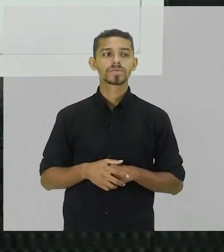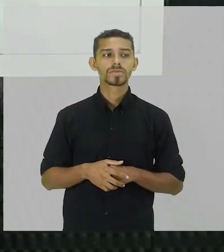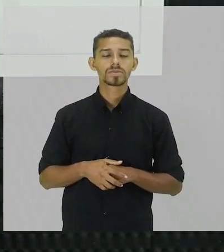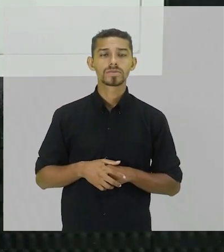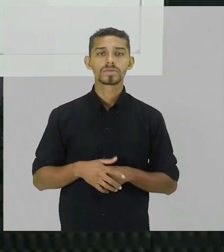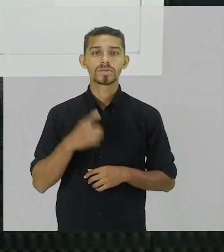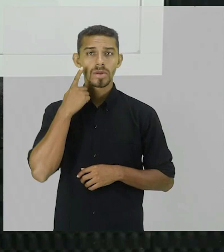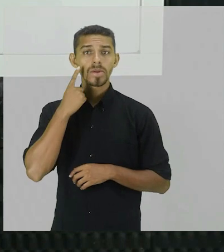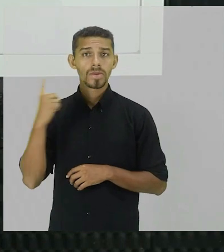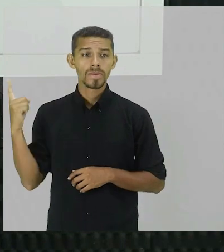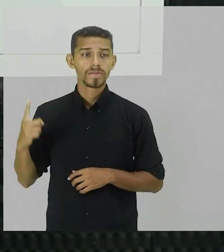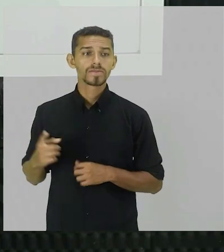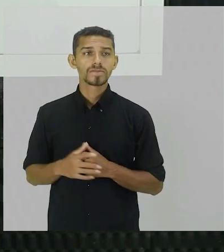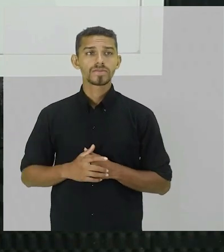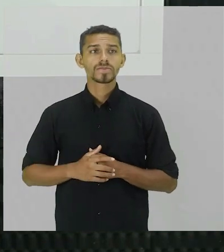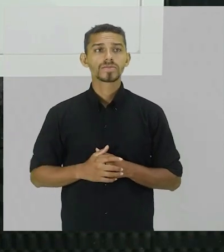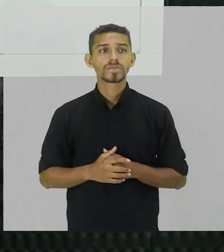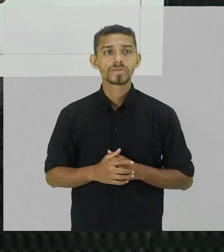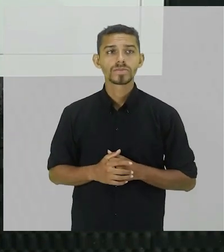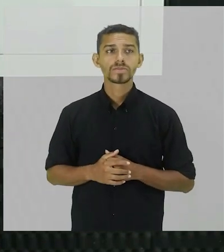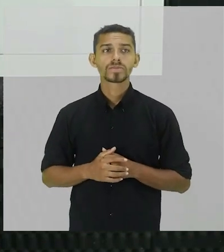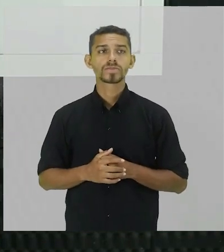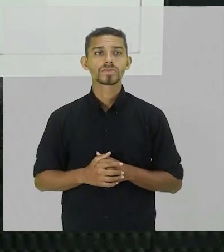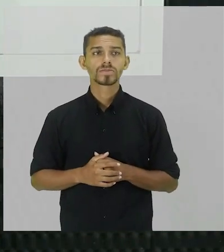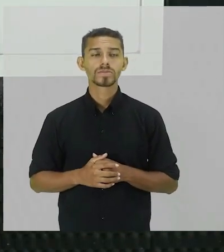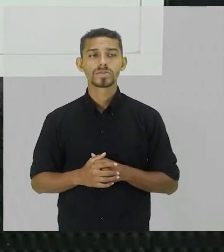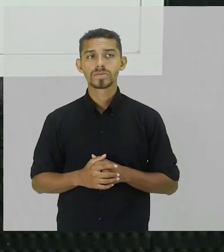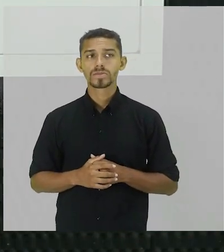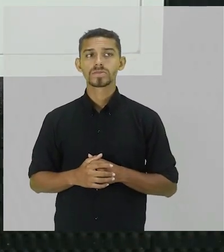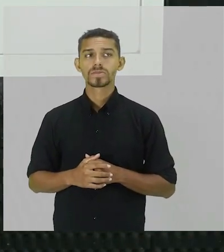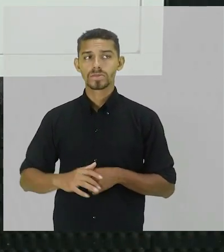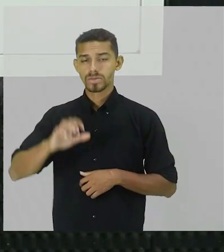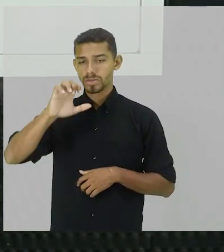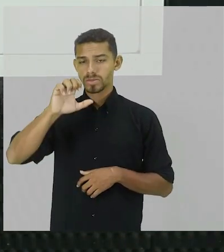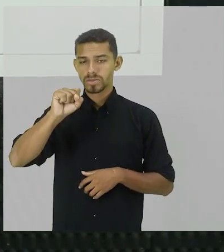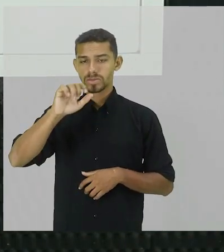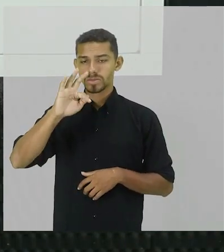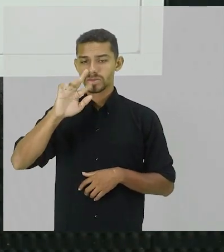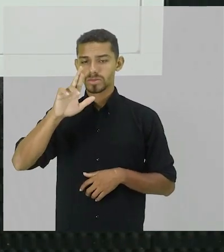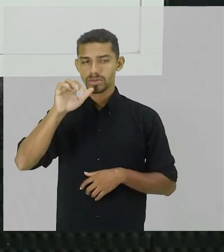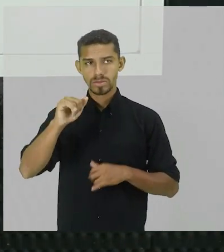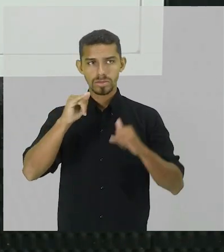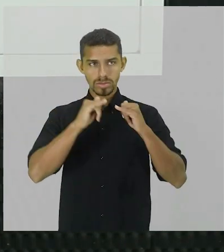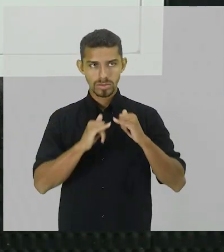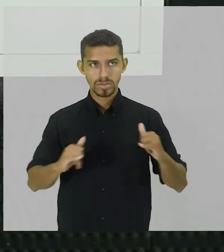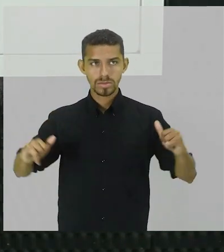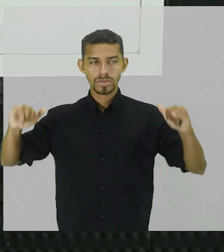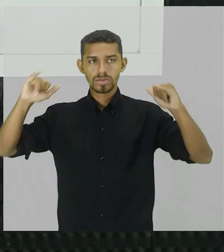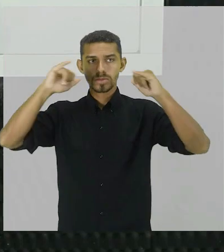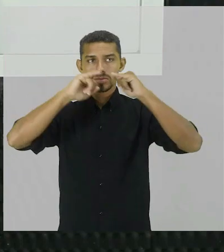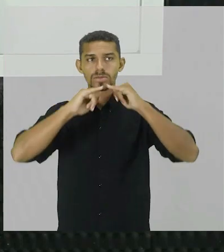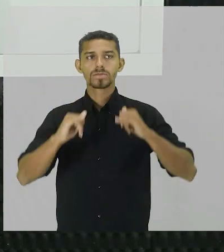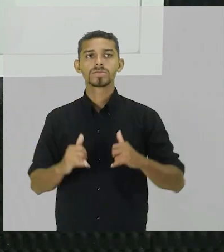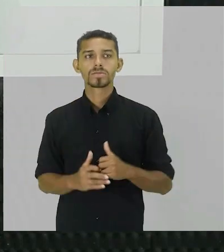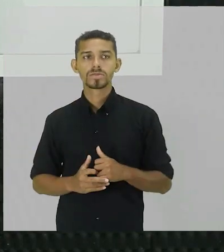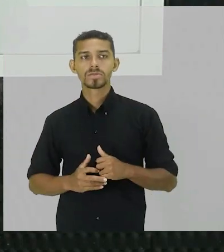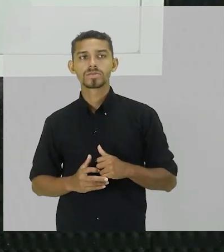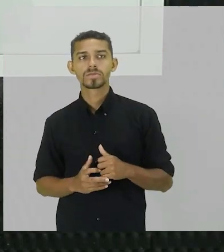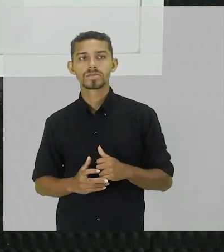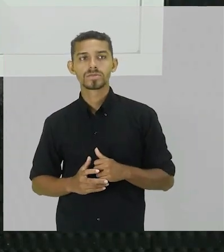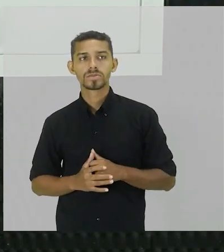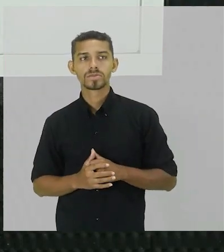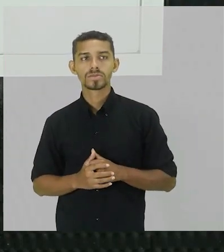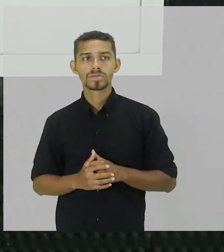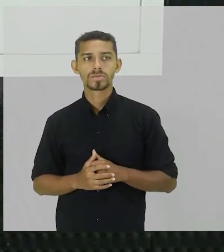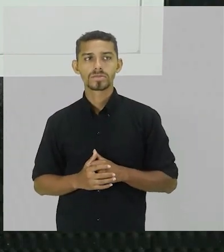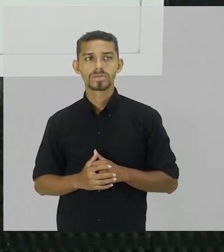Então aqui ele até deu o conceito de esfera, né? Então você tem uma esfera aqui, ó. Esfera, turma, é tipo uma bola, né?